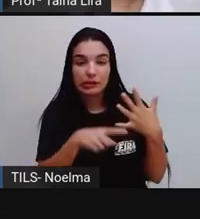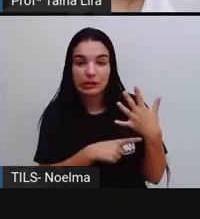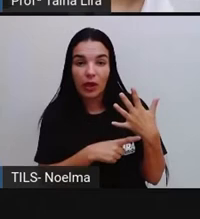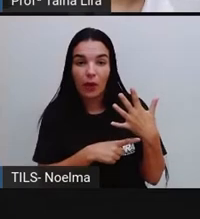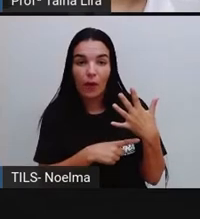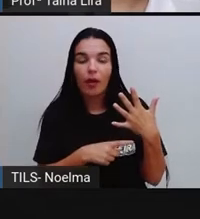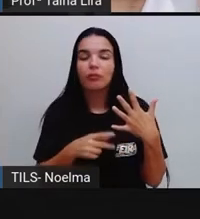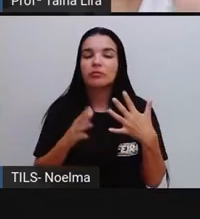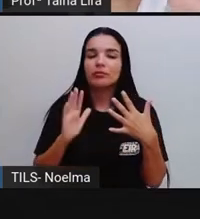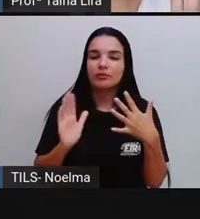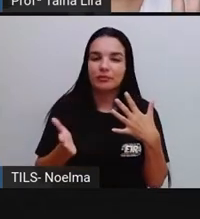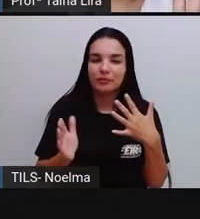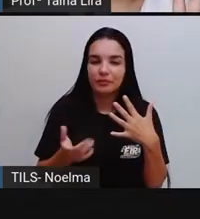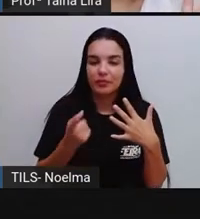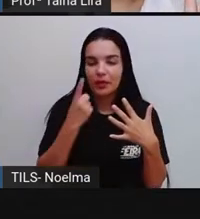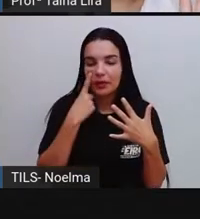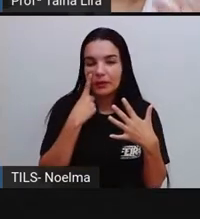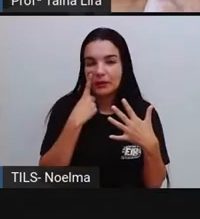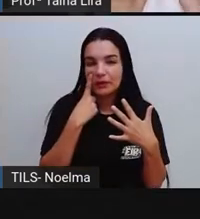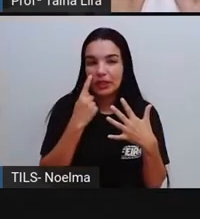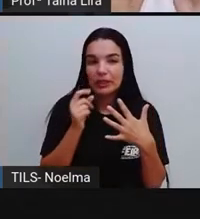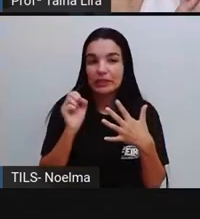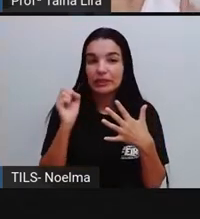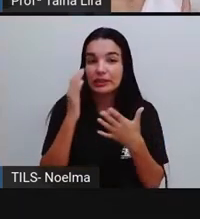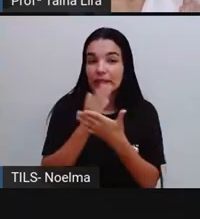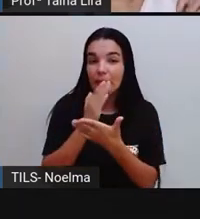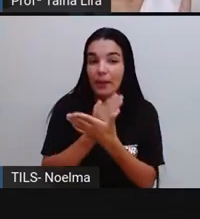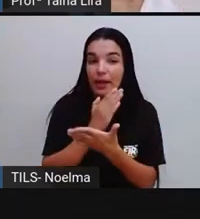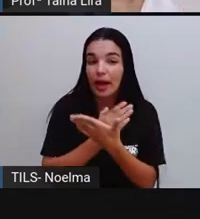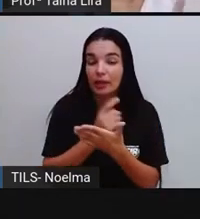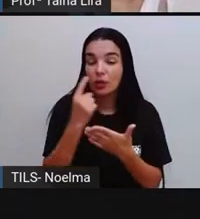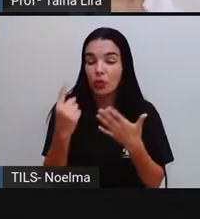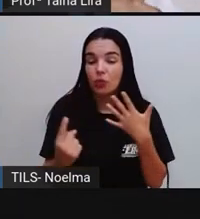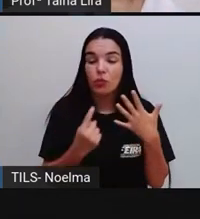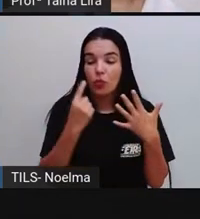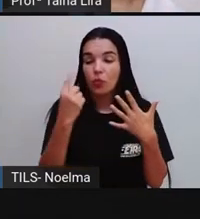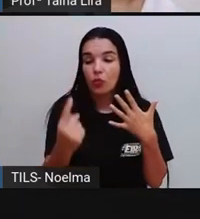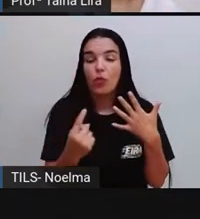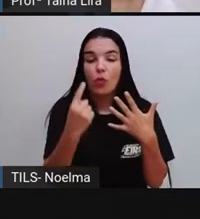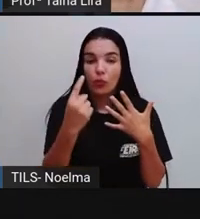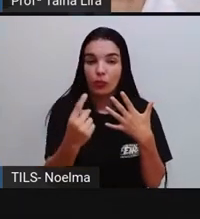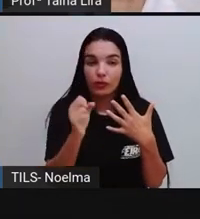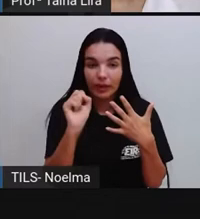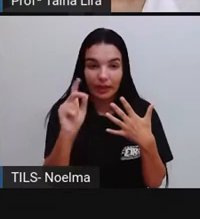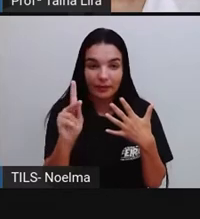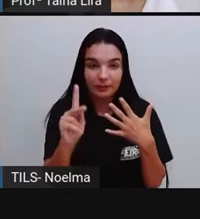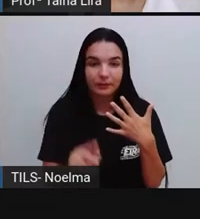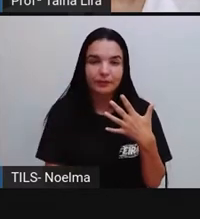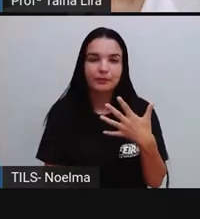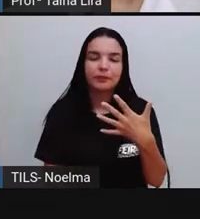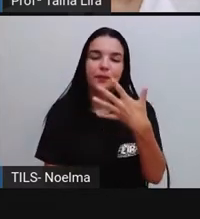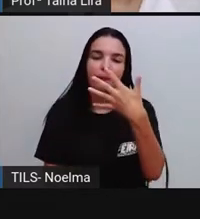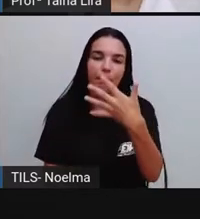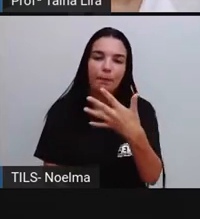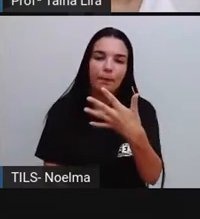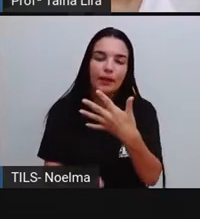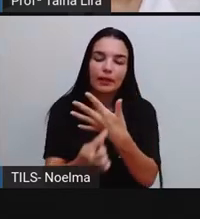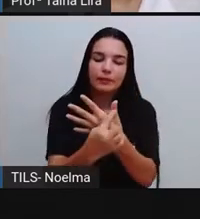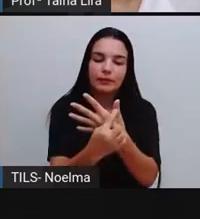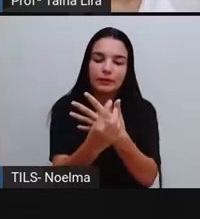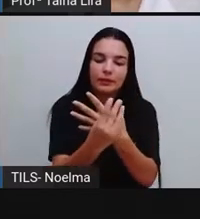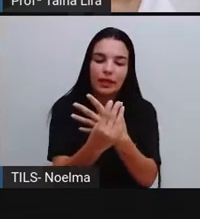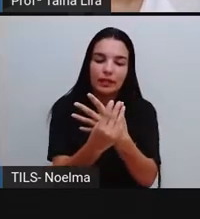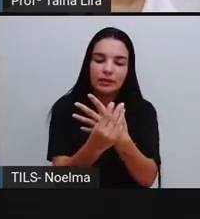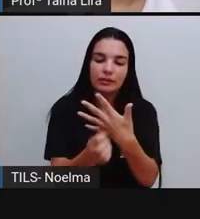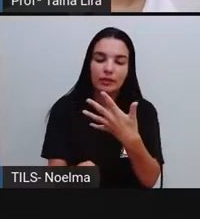A Pro está contando esses 5 alunos de 1 em 1, tá bom? Então, um aluno produziu, ó,